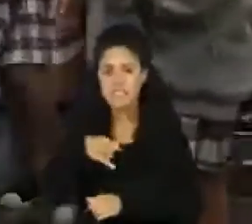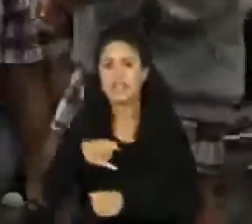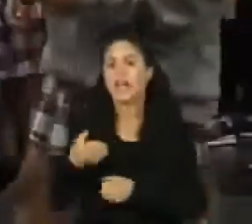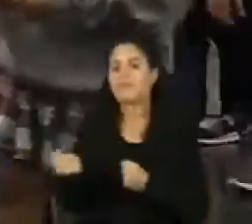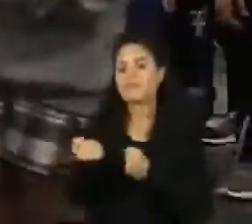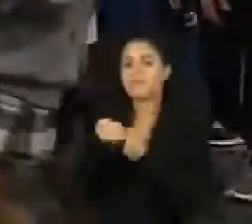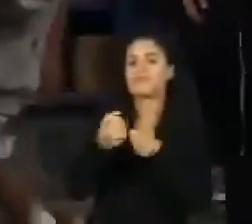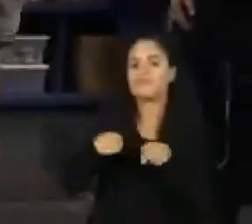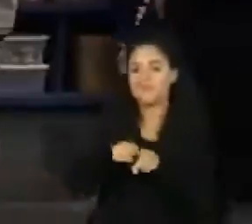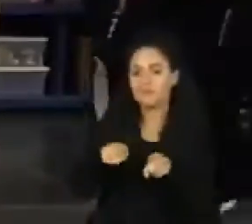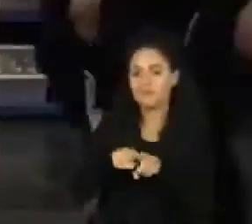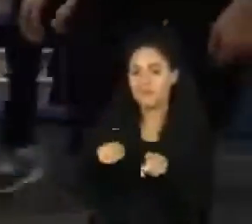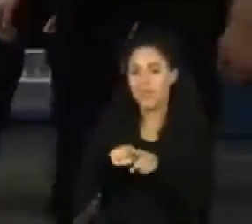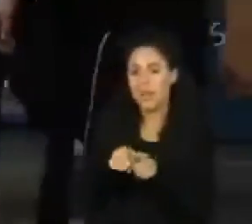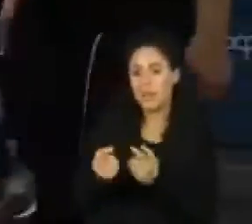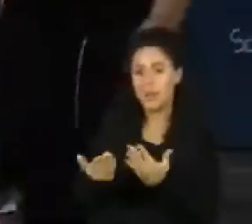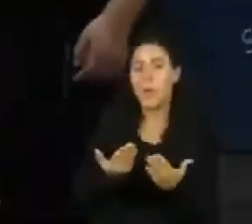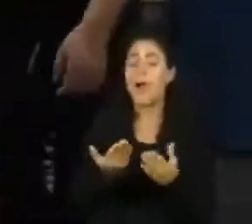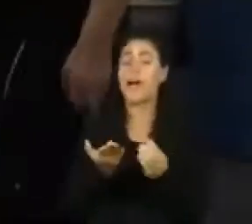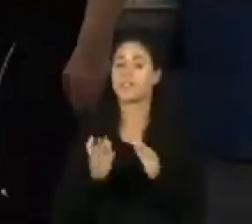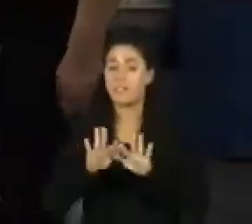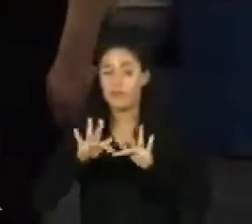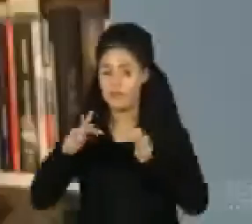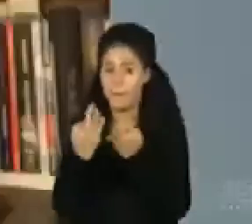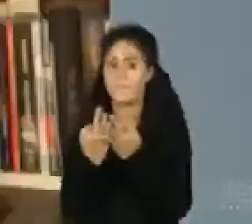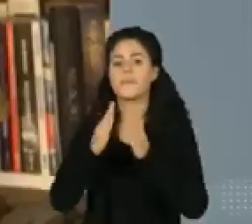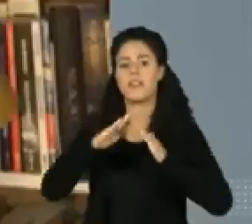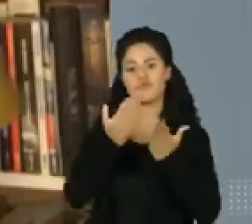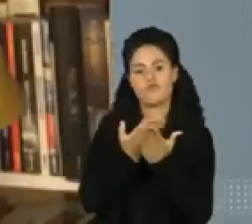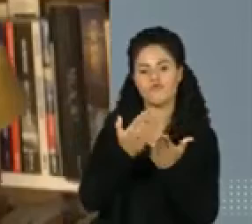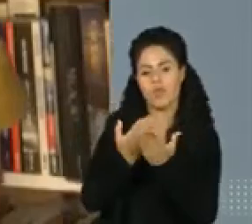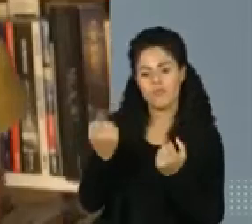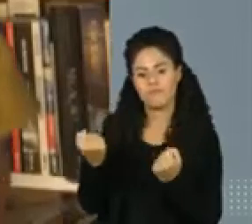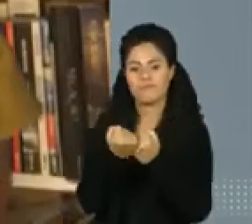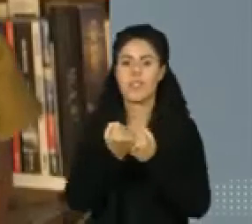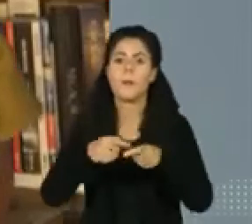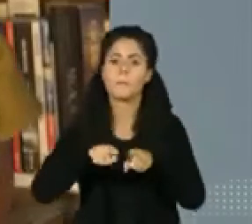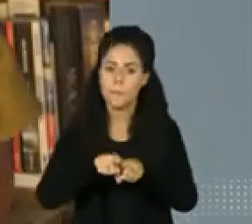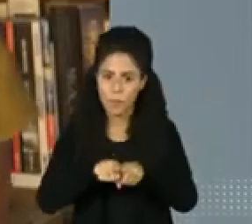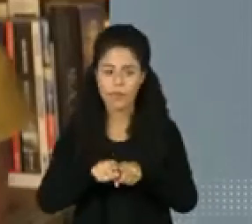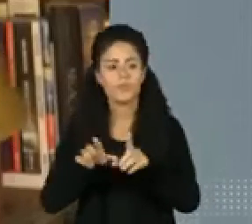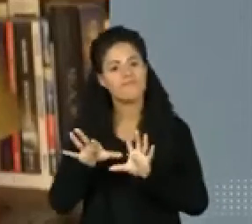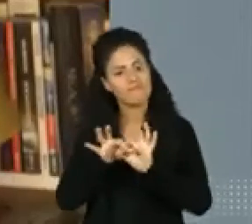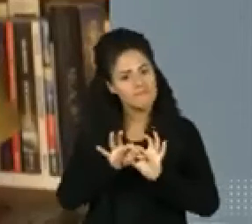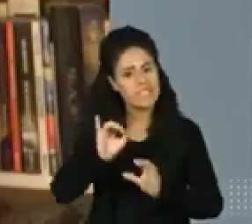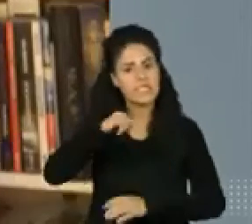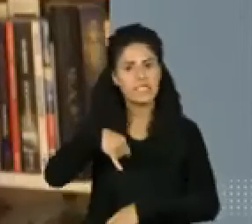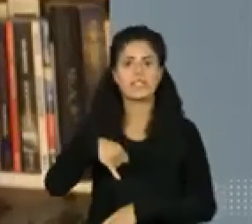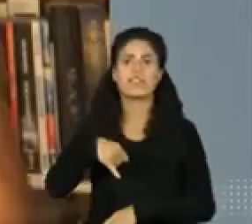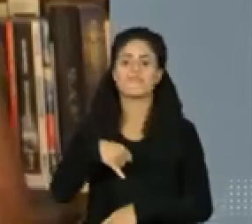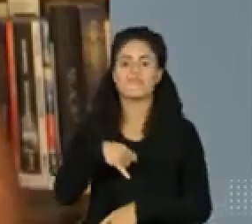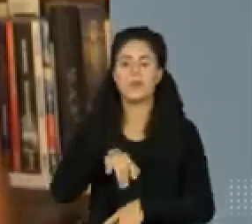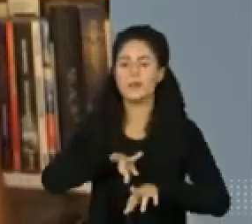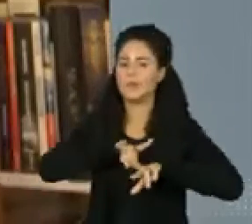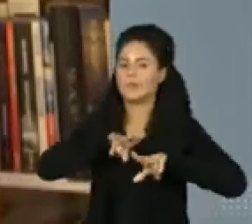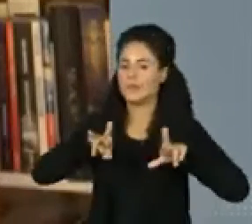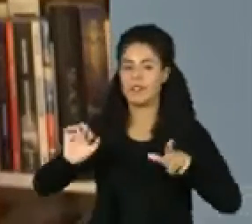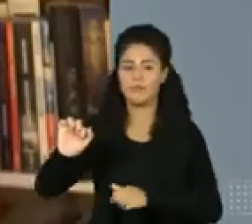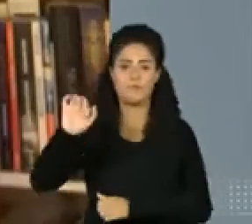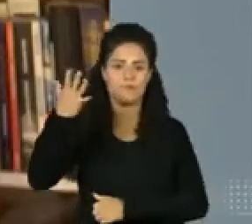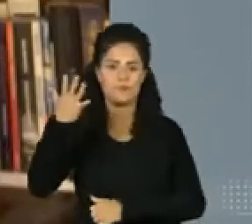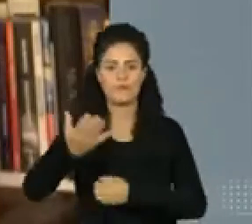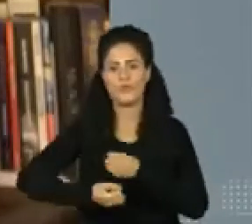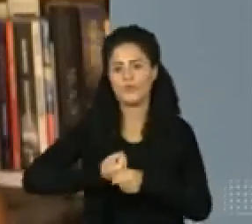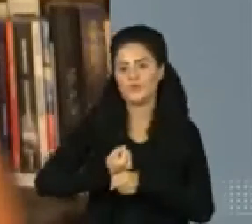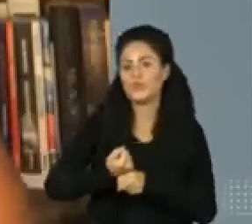parceria ainda mais próxima entre a escola e a família. Nós não estamos falando em perdas irreparáveis. Por outro lado,